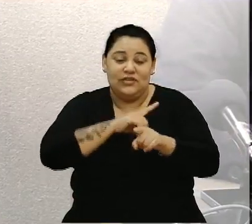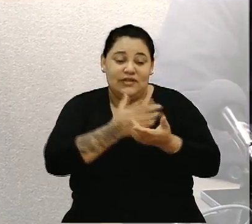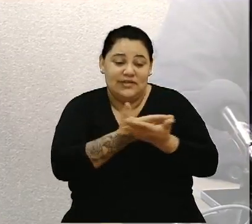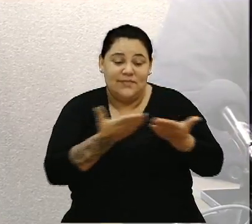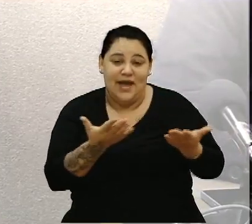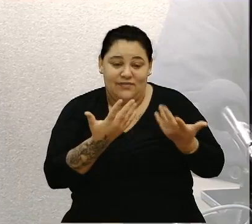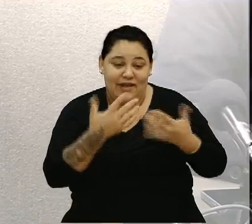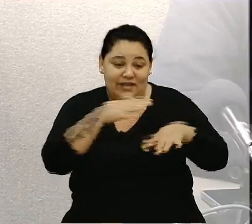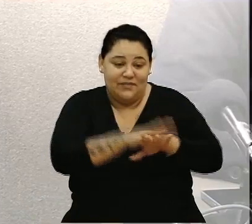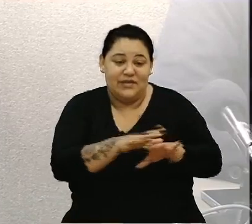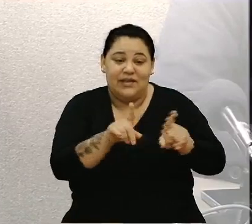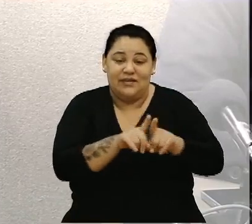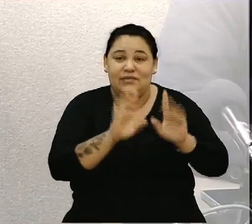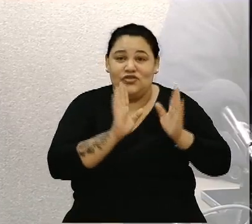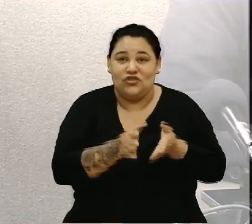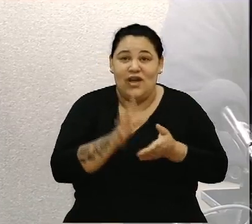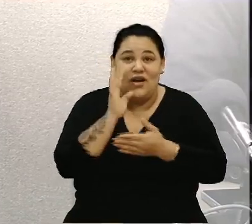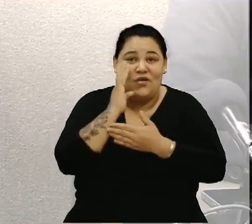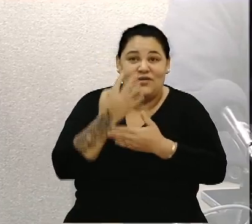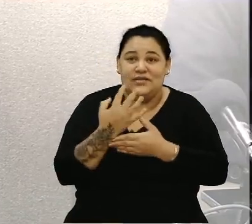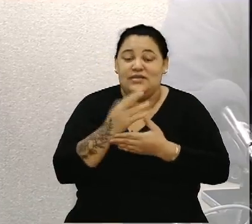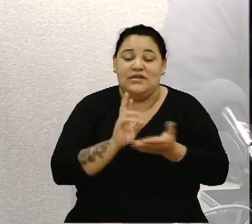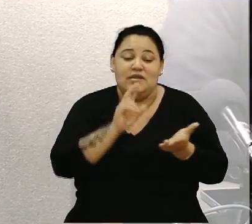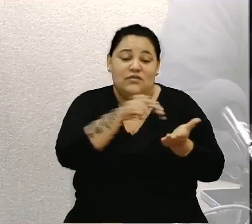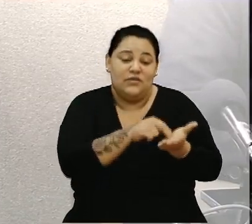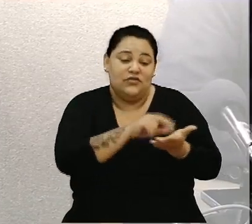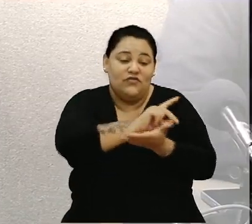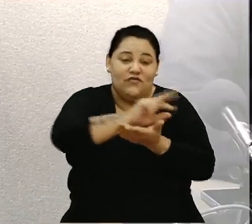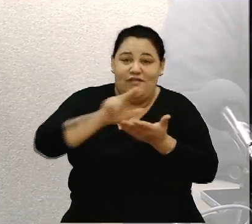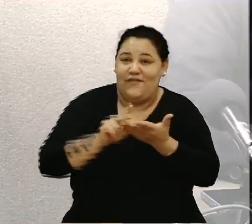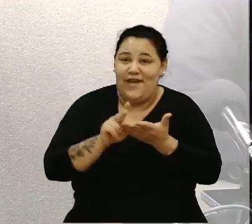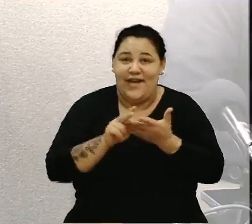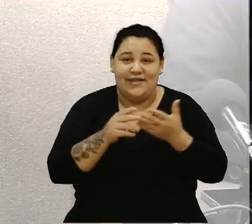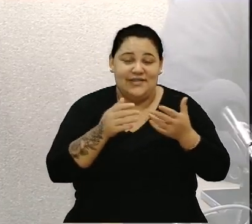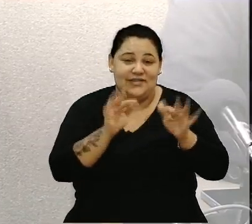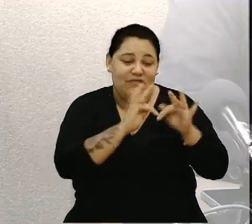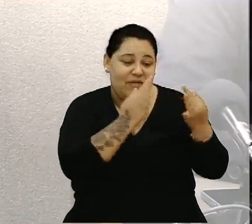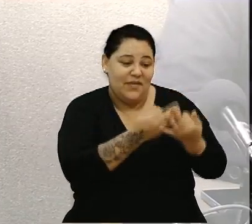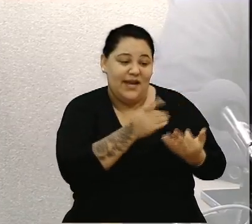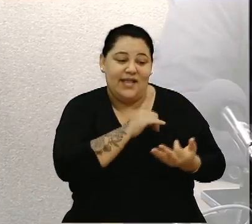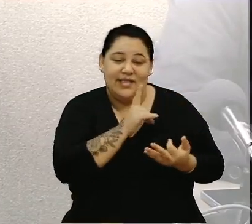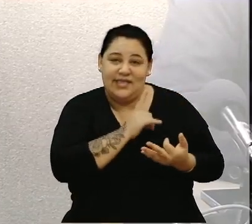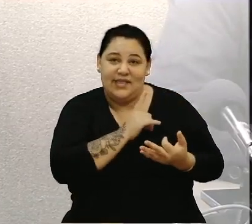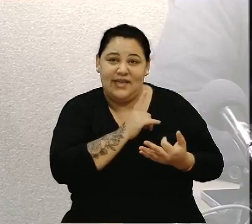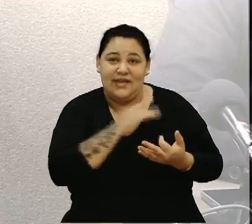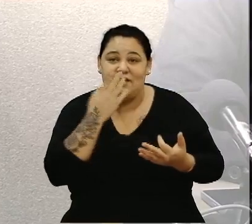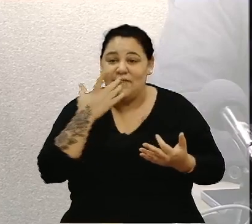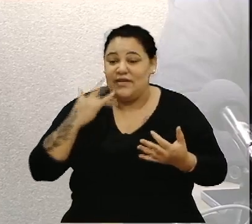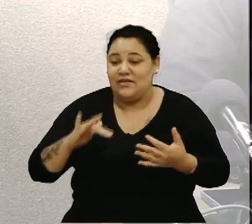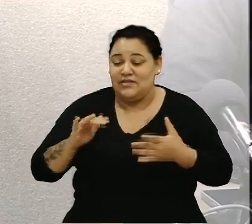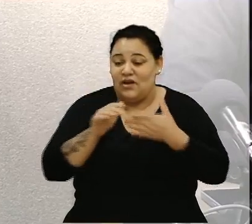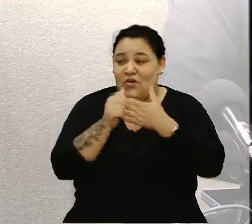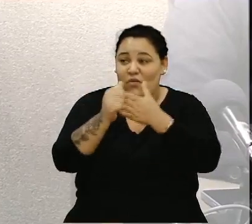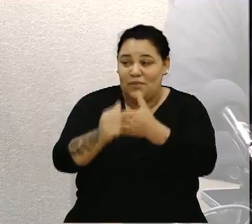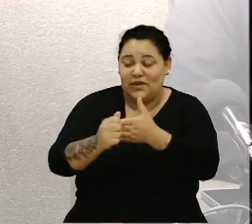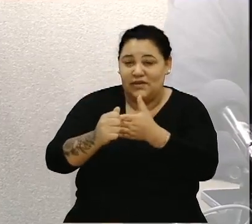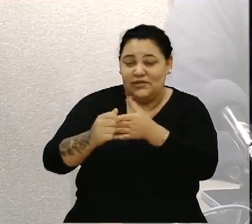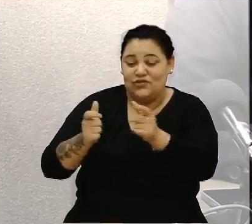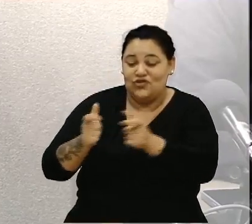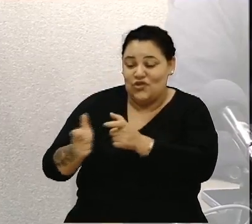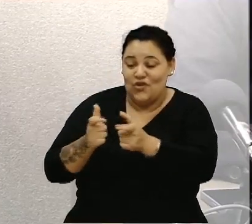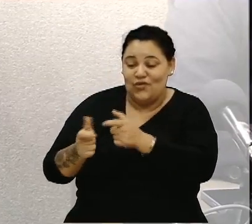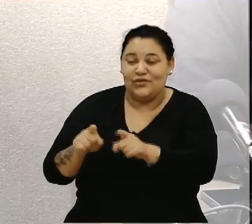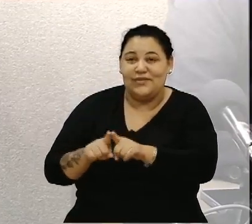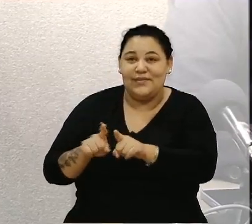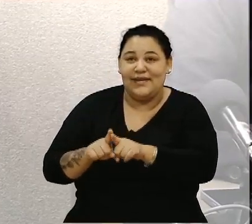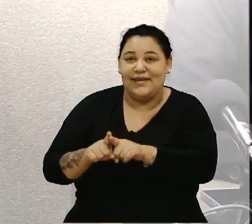vem acontecendo e realmente várias famílias, né? Tem crianças que estão acompanhando os jogos, pais que se conheceram